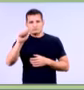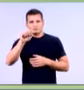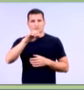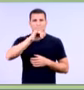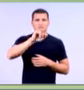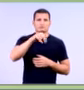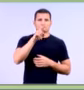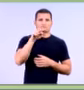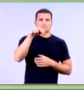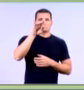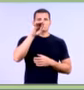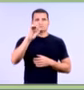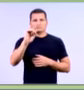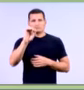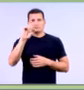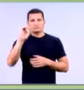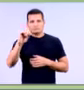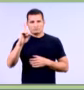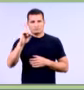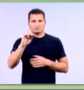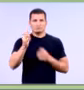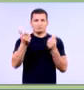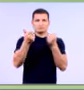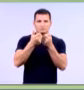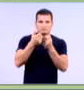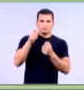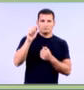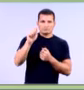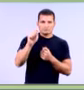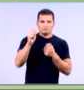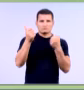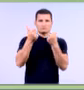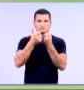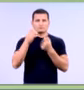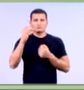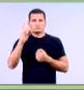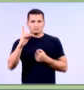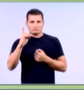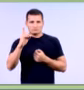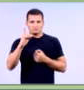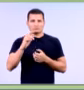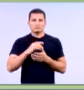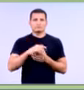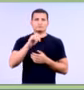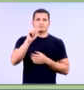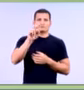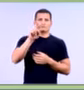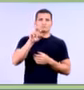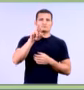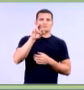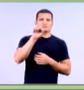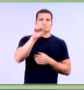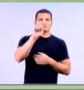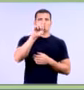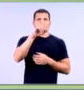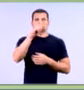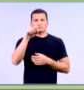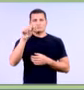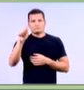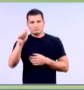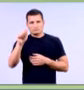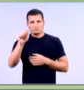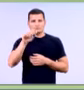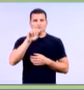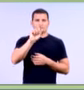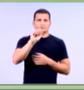apto para, próximo a, próximo de, aversão a, aversão por, referente a.